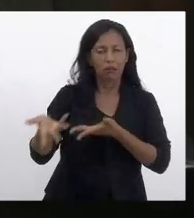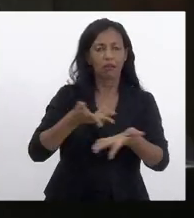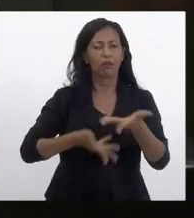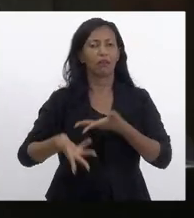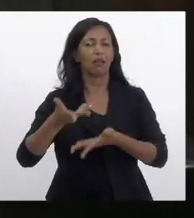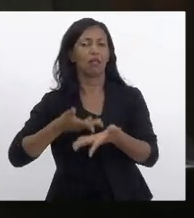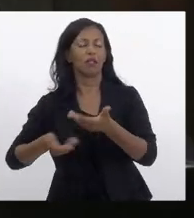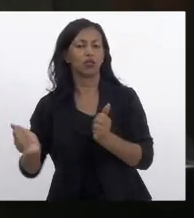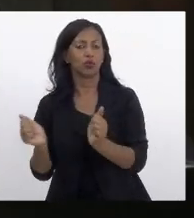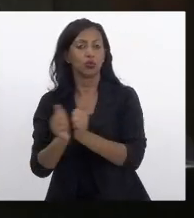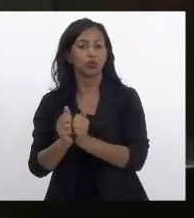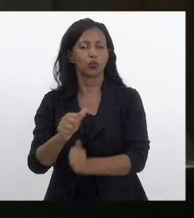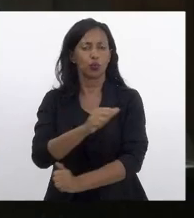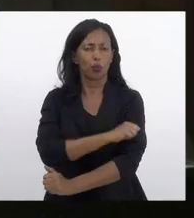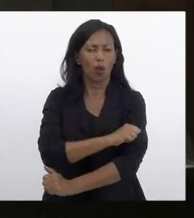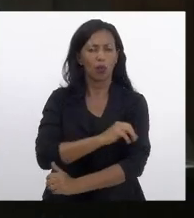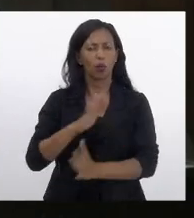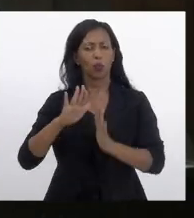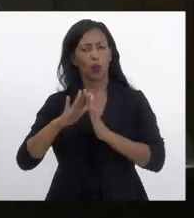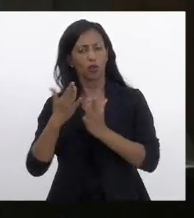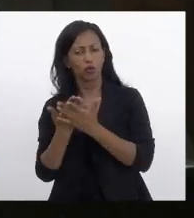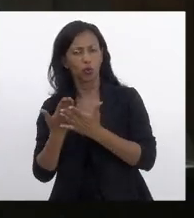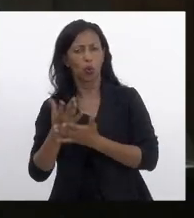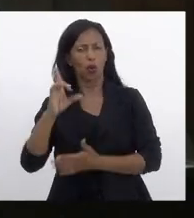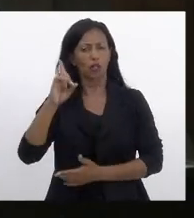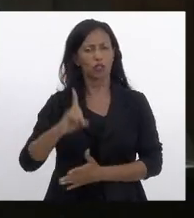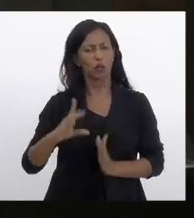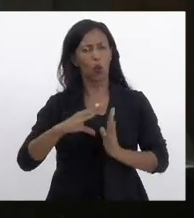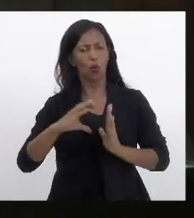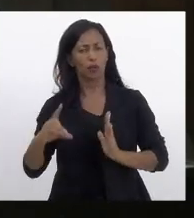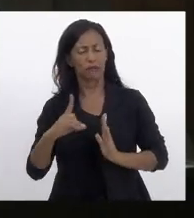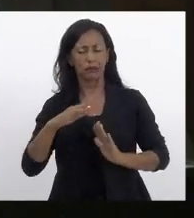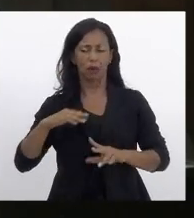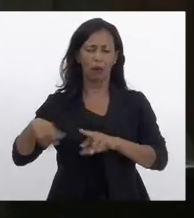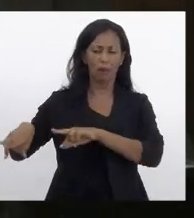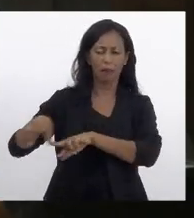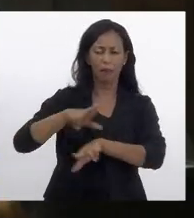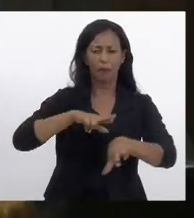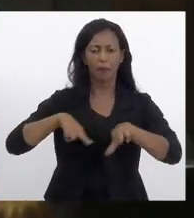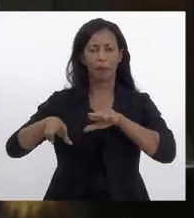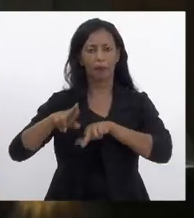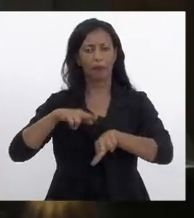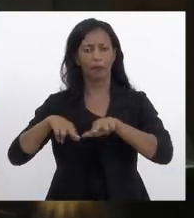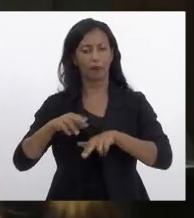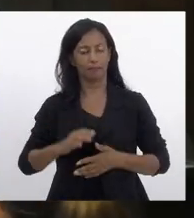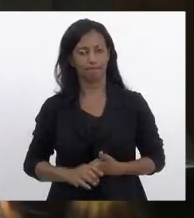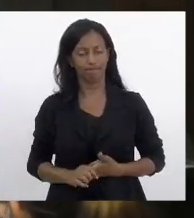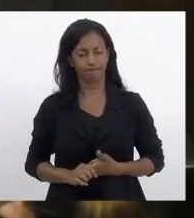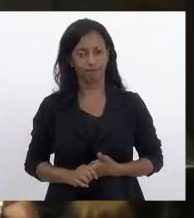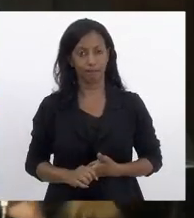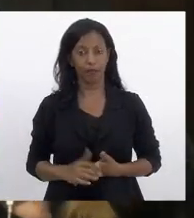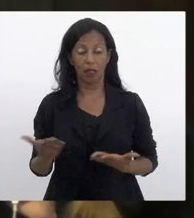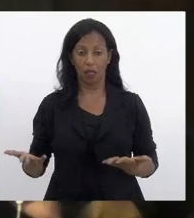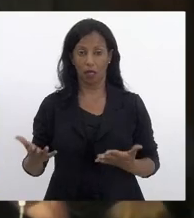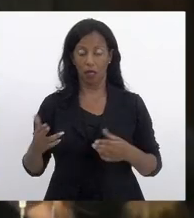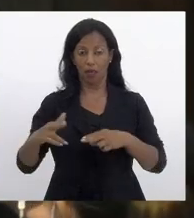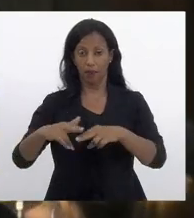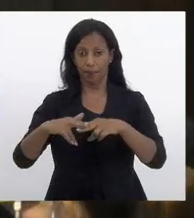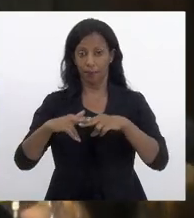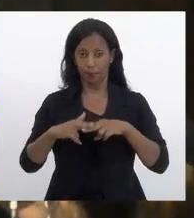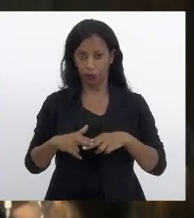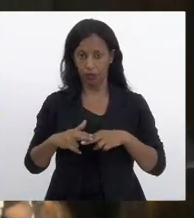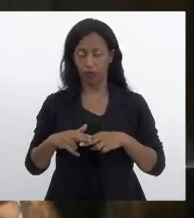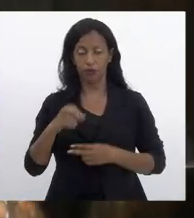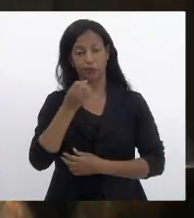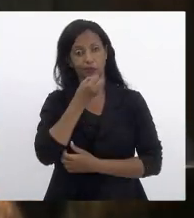alunos e com as escolas, com as direções das escolas, com as coordenações no ambiente digital. Por isso, é